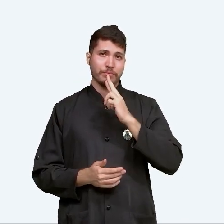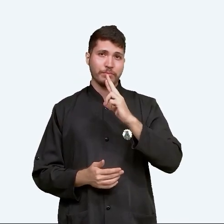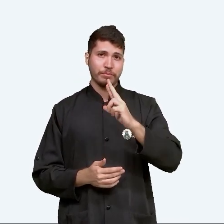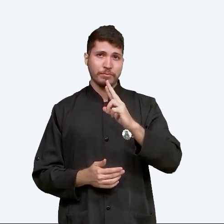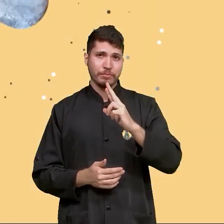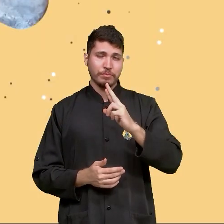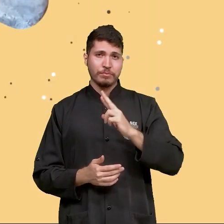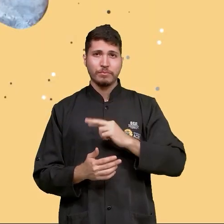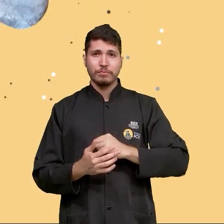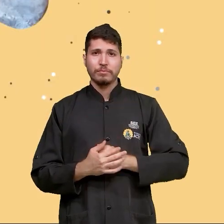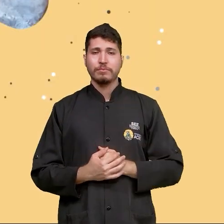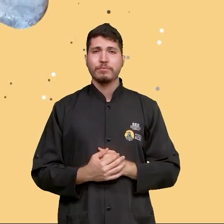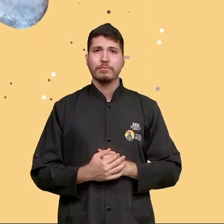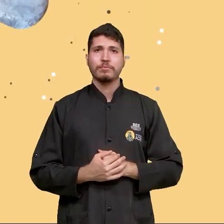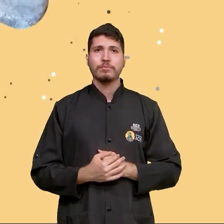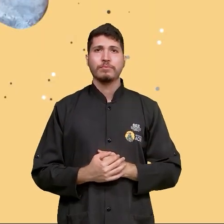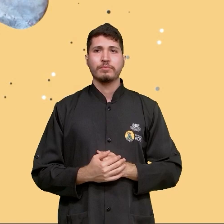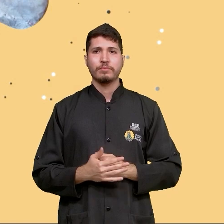gente.